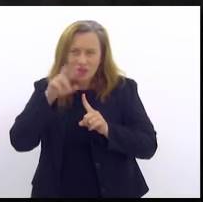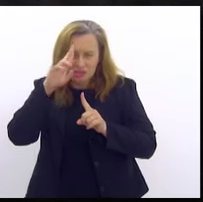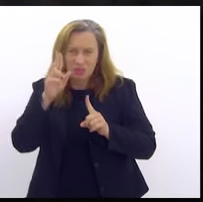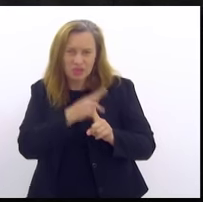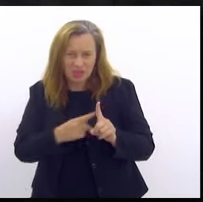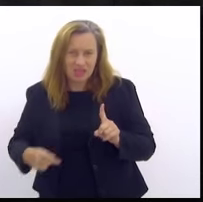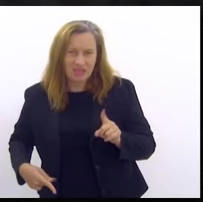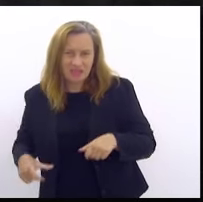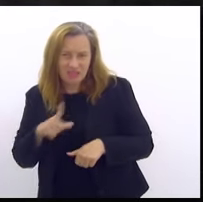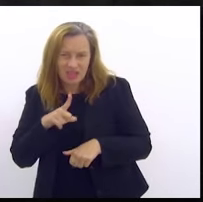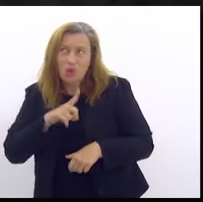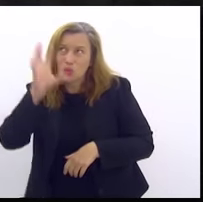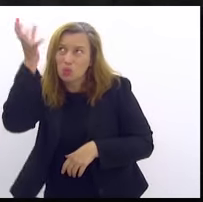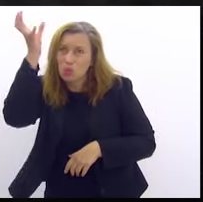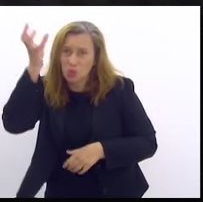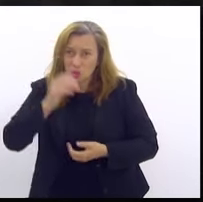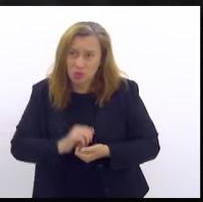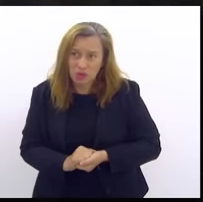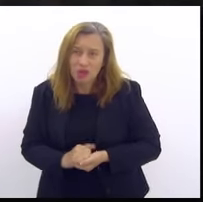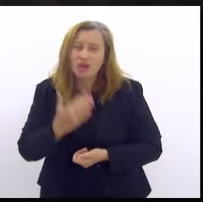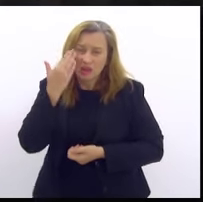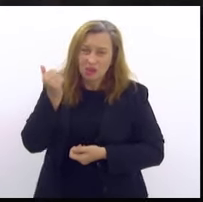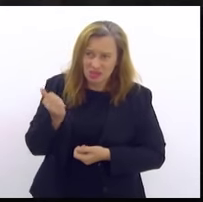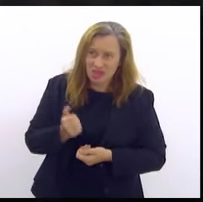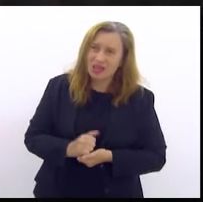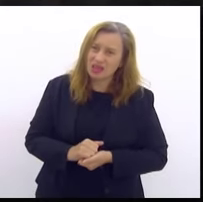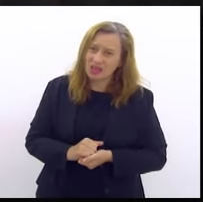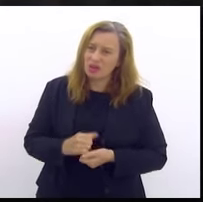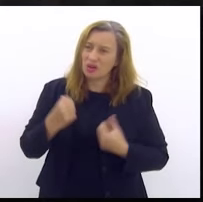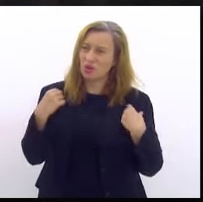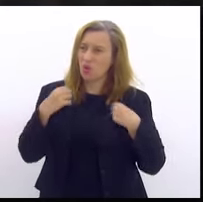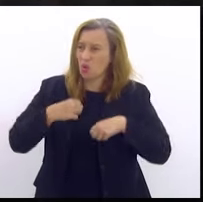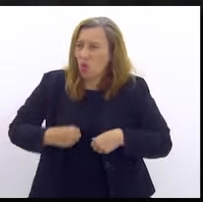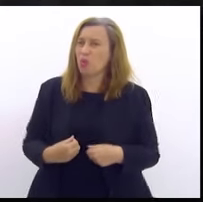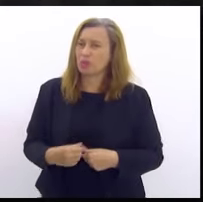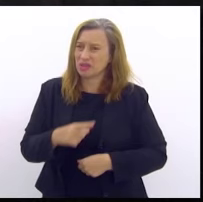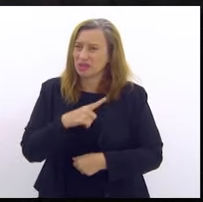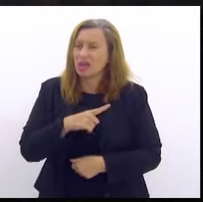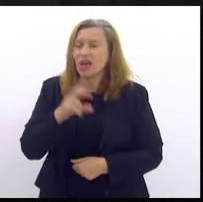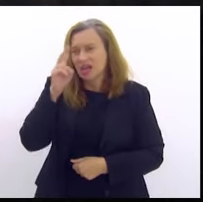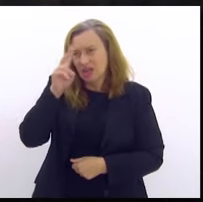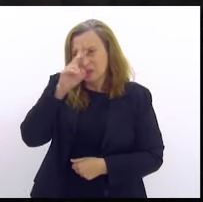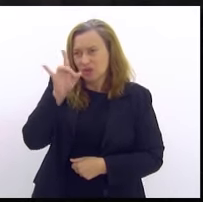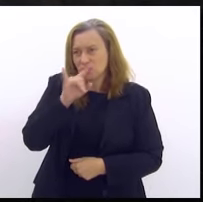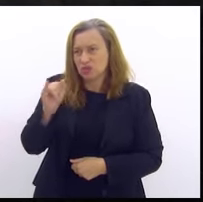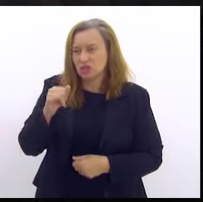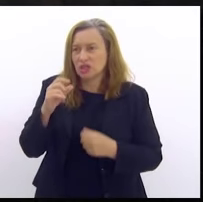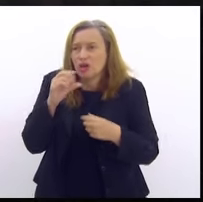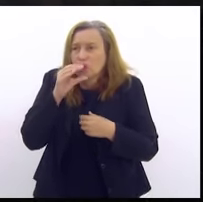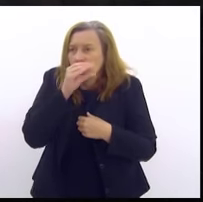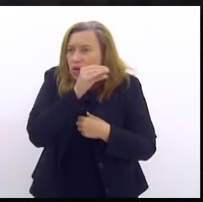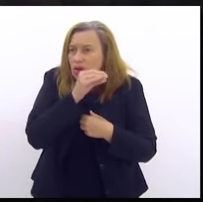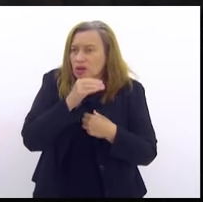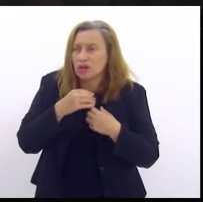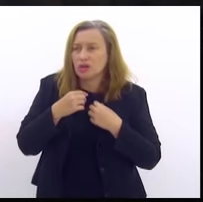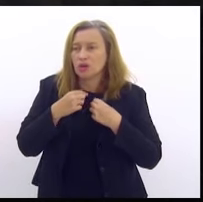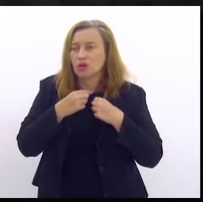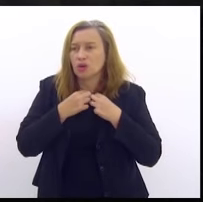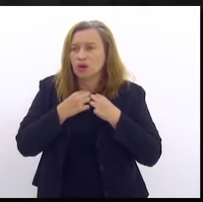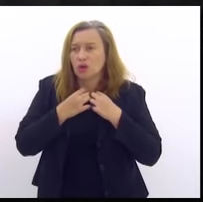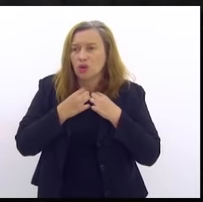presidente? Eu sei o que é vestir aquela farda. Eu me lembro que um dia estava tão quente que eu soprei aqui, levantei a gandola